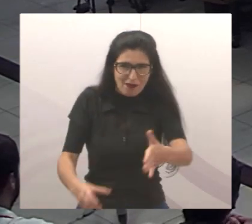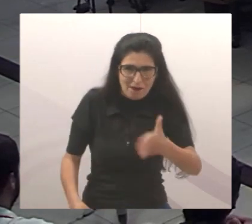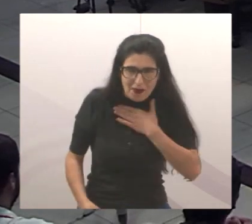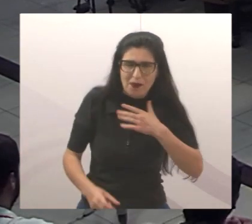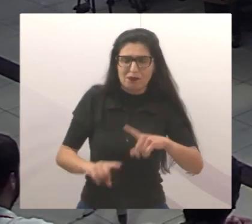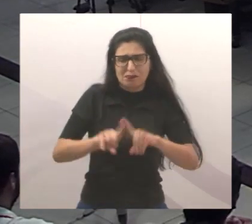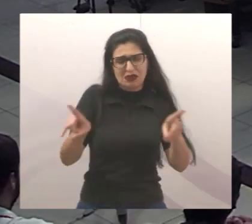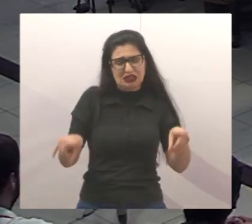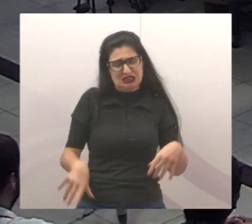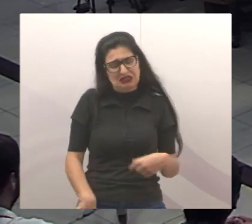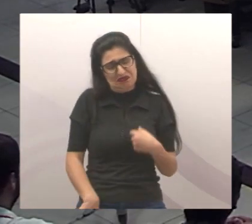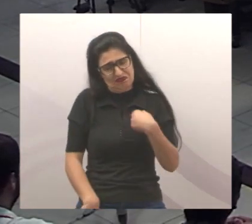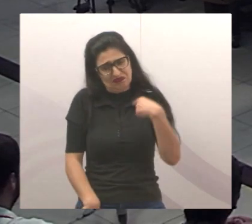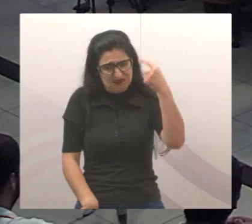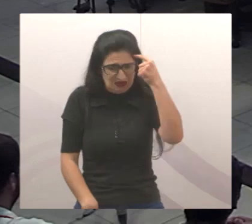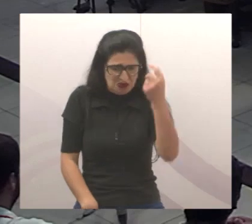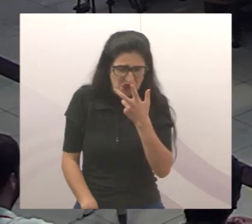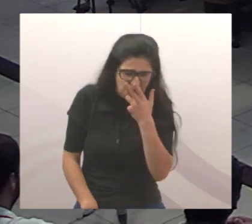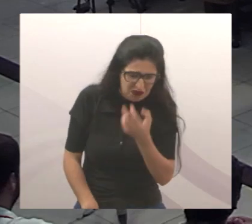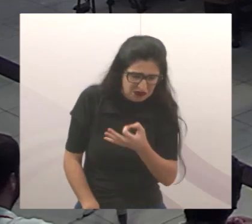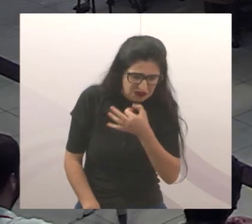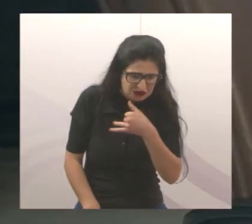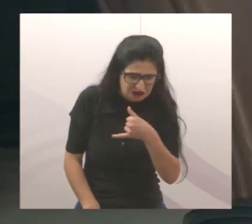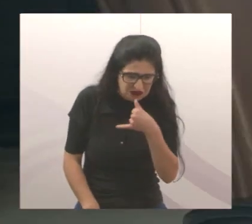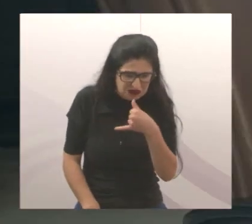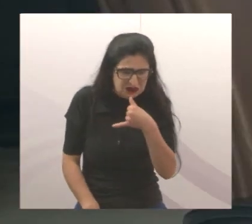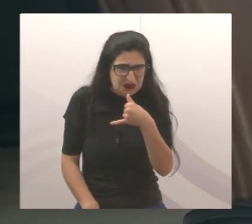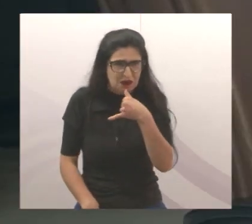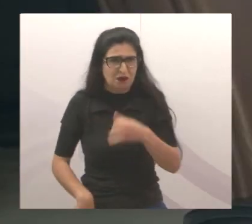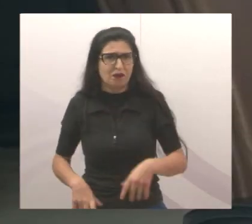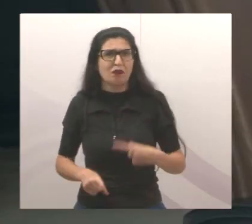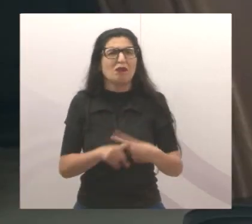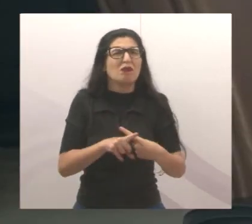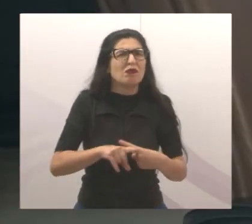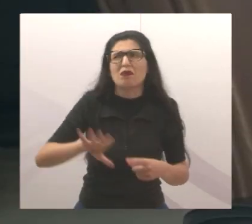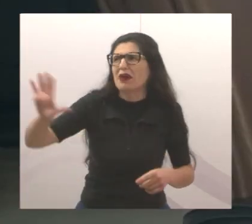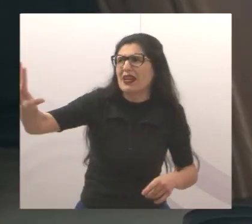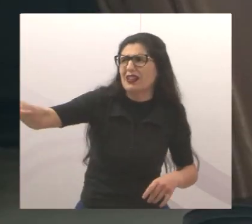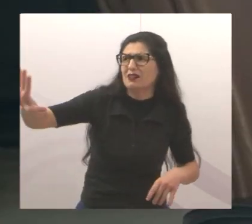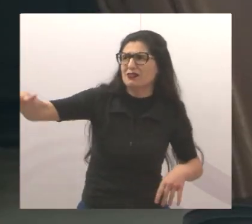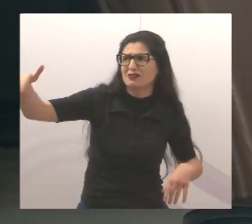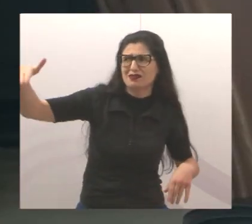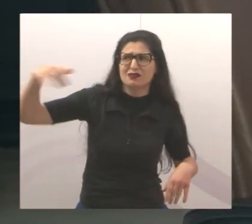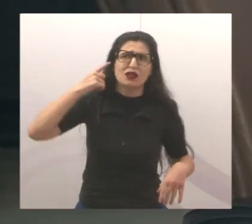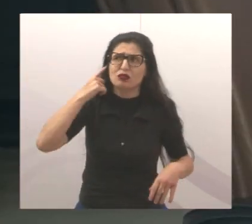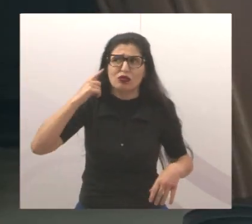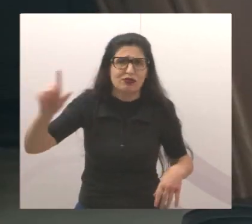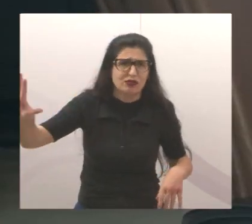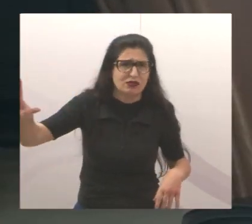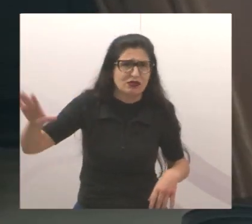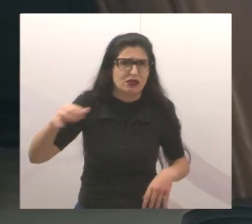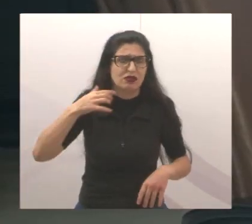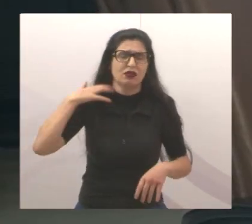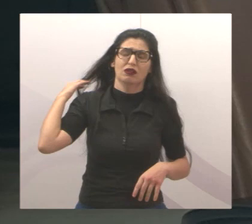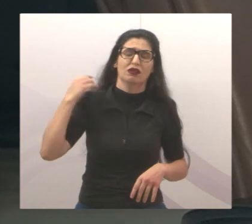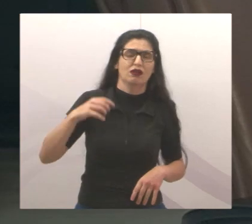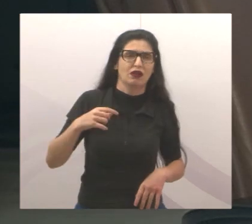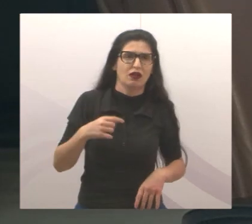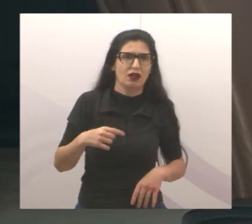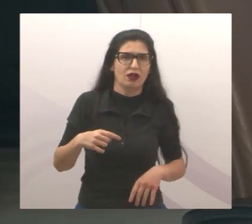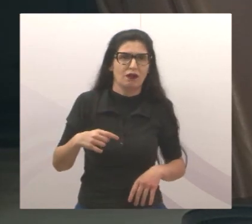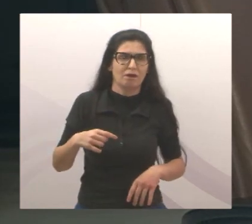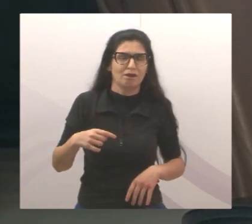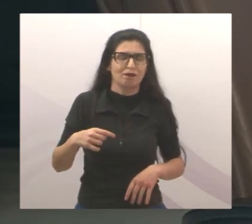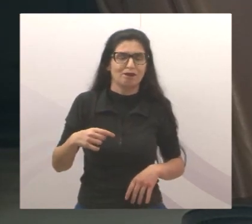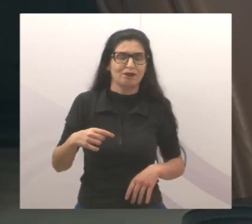lamento é não poder fundamentar o voto, porque eu acho que a questão por si só, de escolher sim ou não, ela é